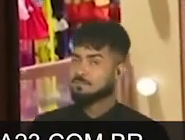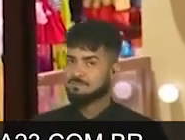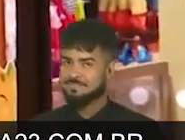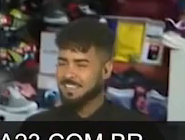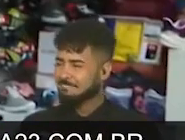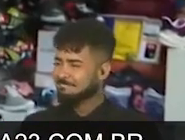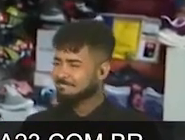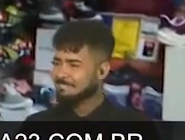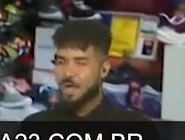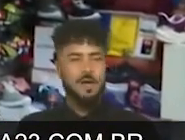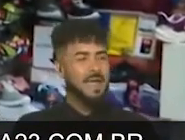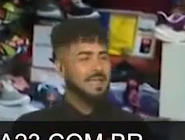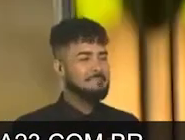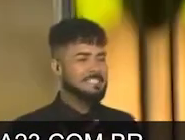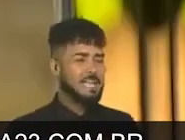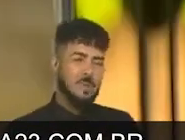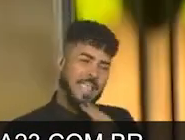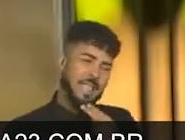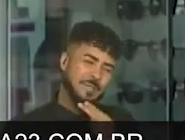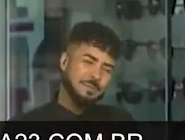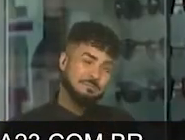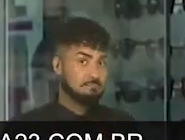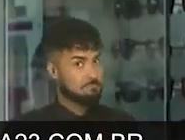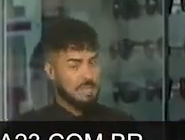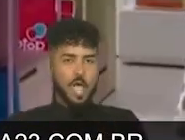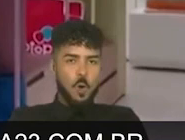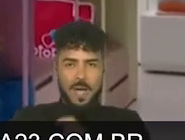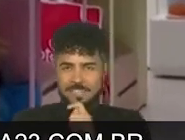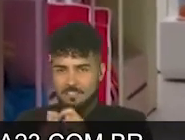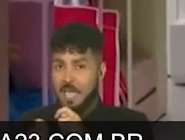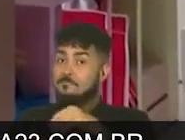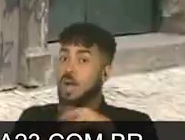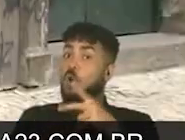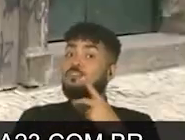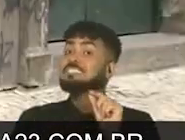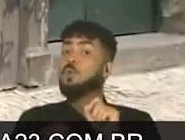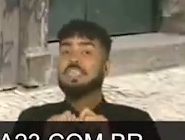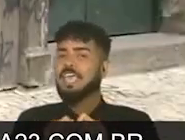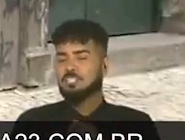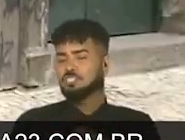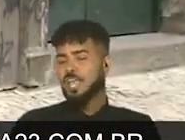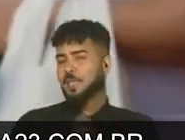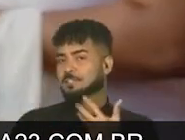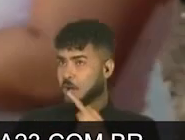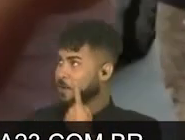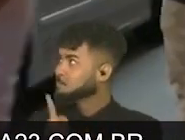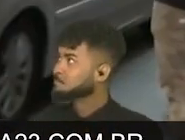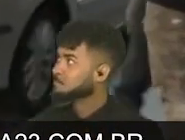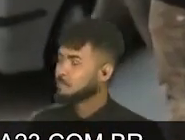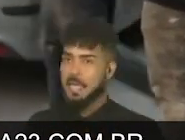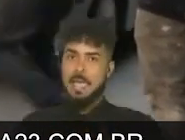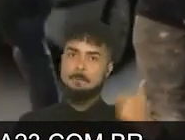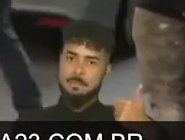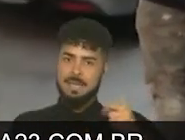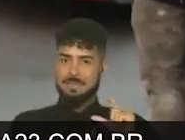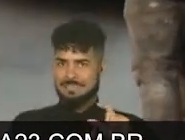mimar os netos? Nas ruas, os trabalhadores contam o que vão fazer com o dinheiro do 13º salário. A primeira parcela, como